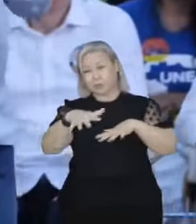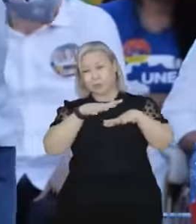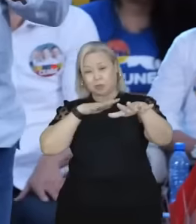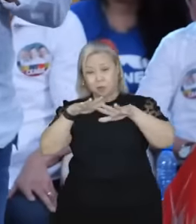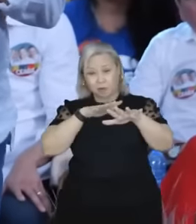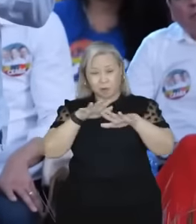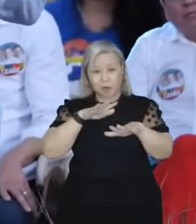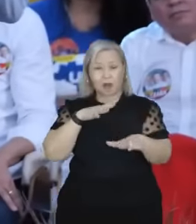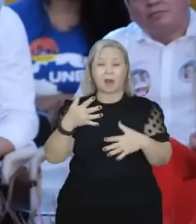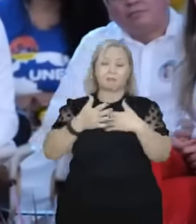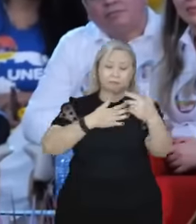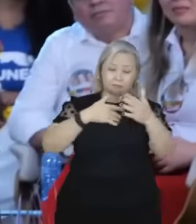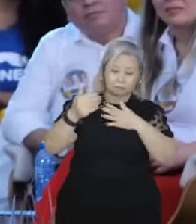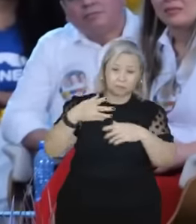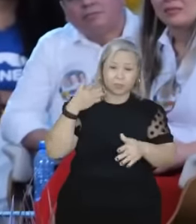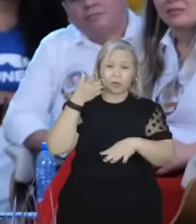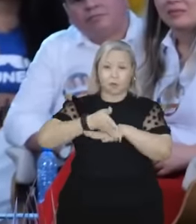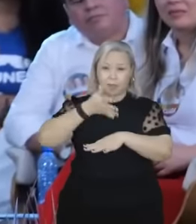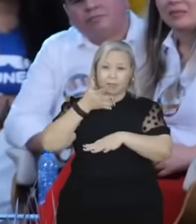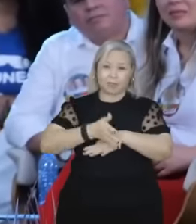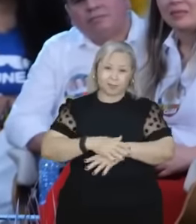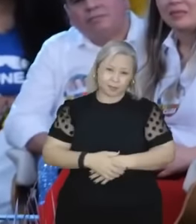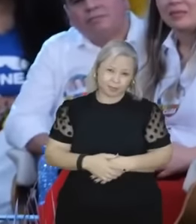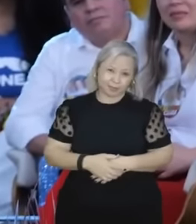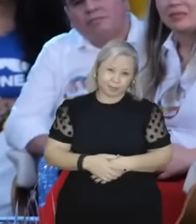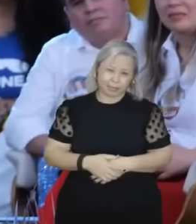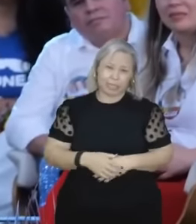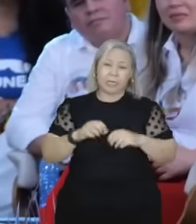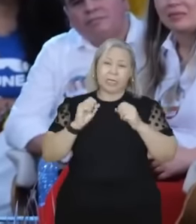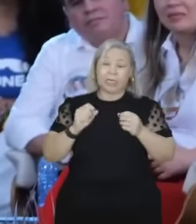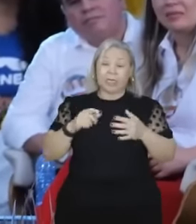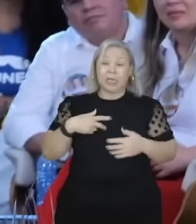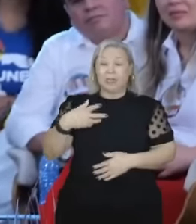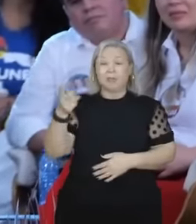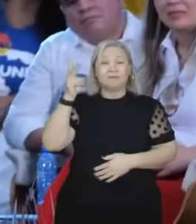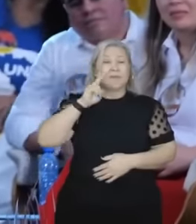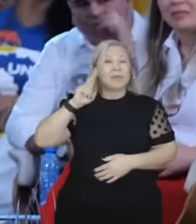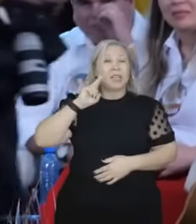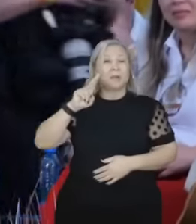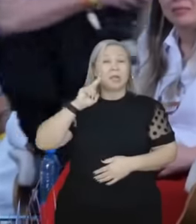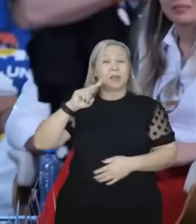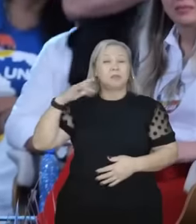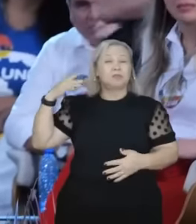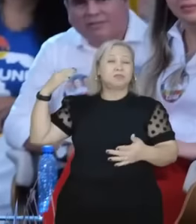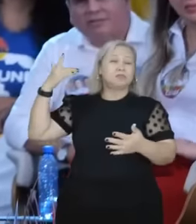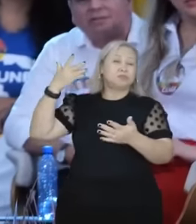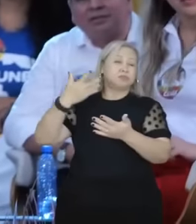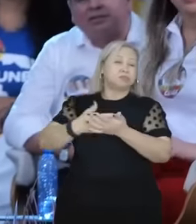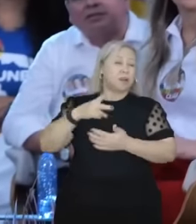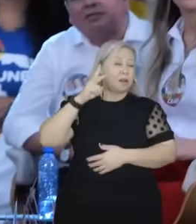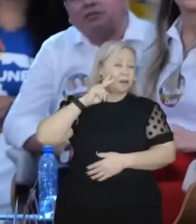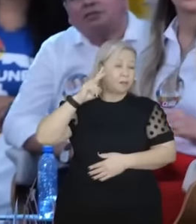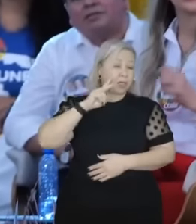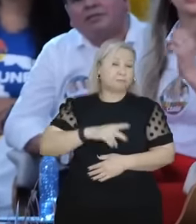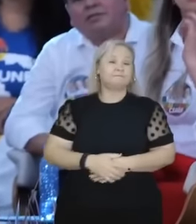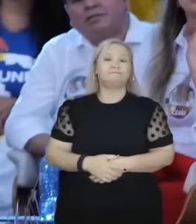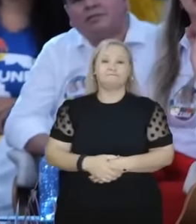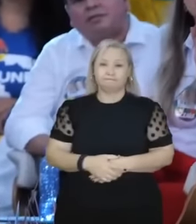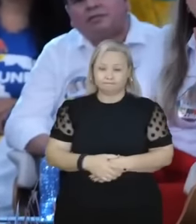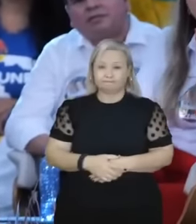passa um filme na minha cabeça. Ou seja, eu